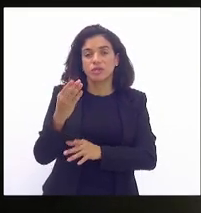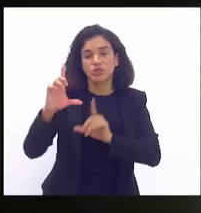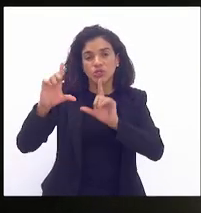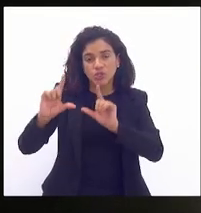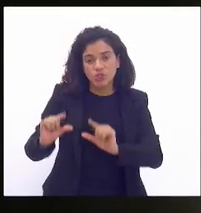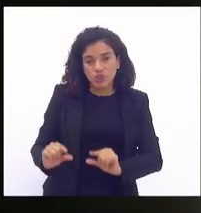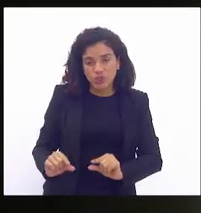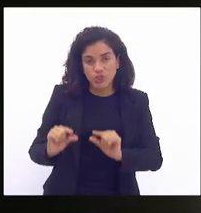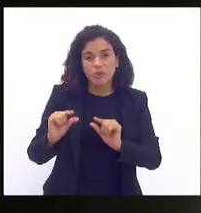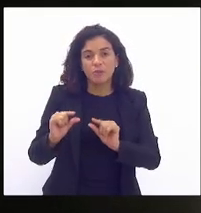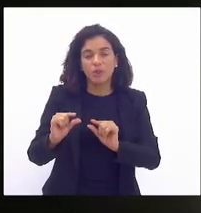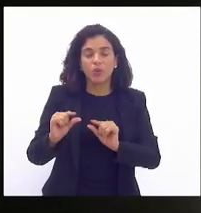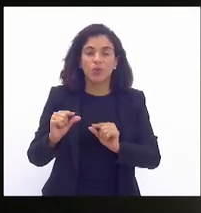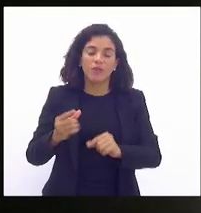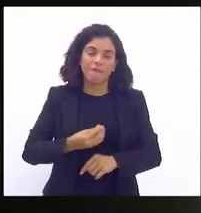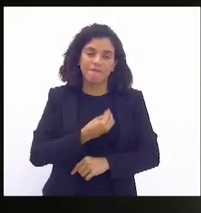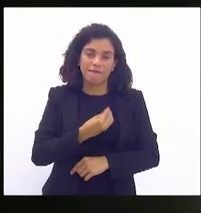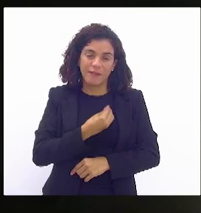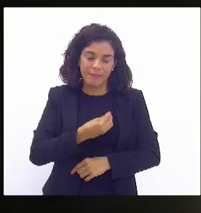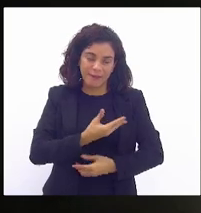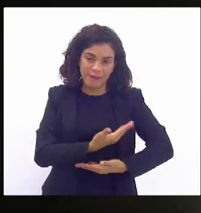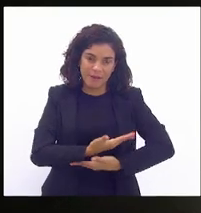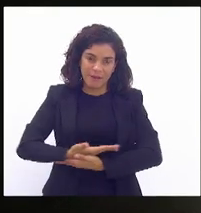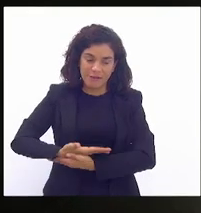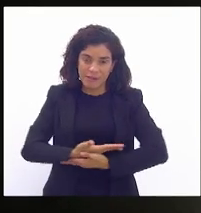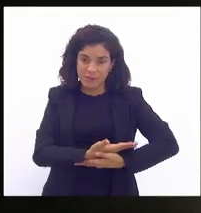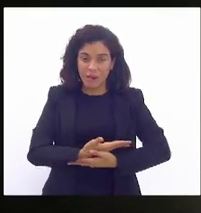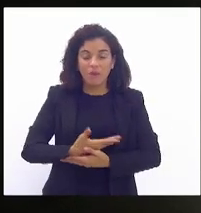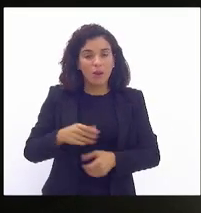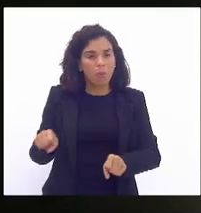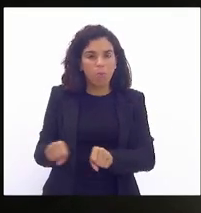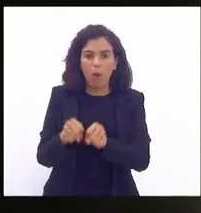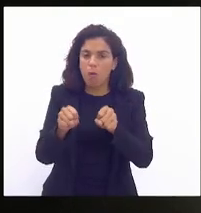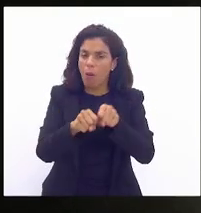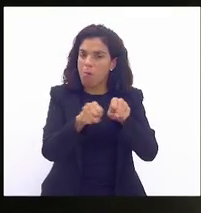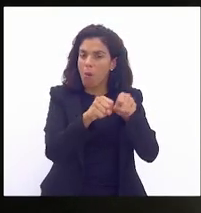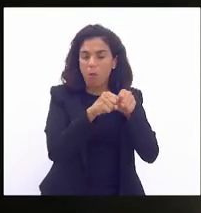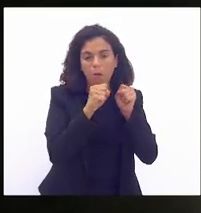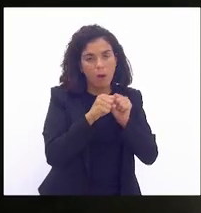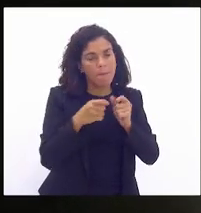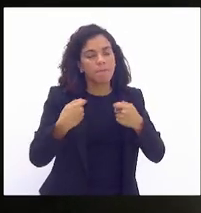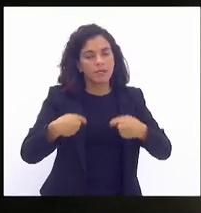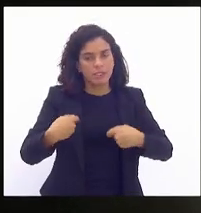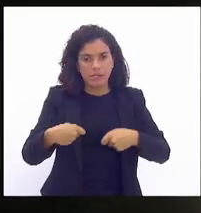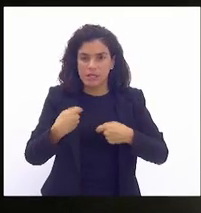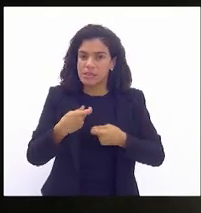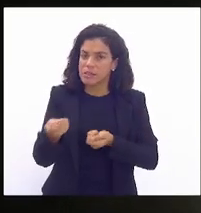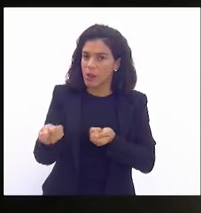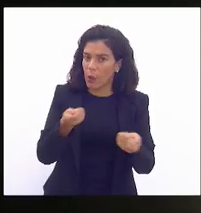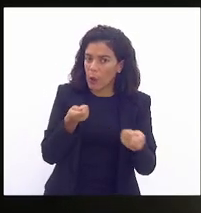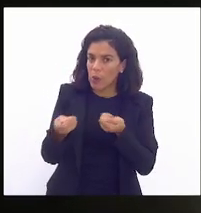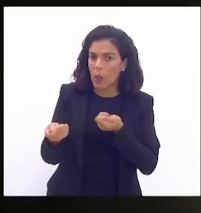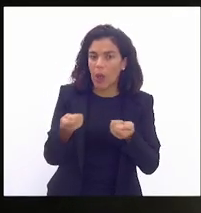de peso em recém-nascido. Então, os efeitos são catastróficos e devem ser contidos, eles devem